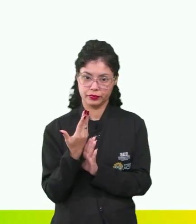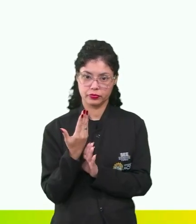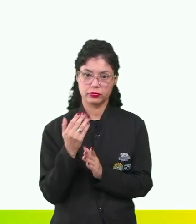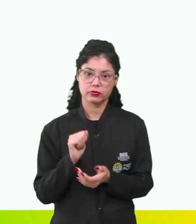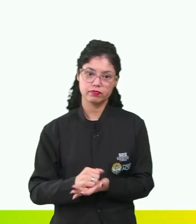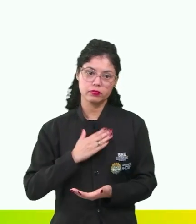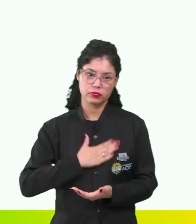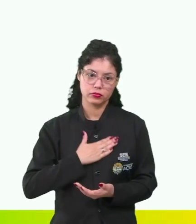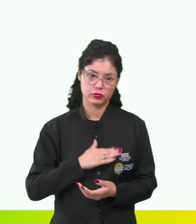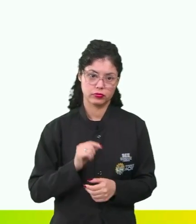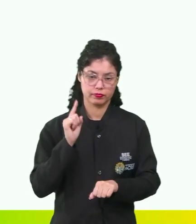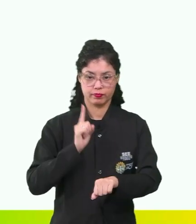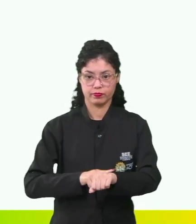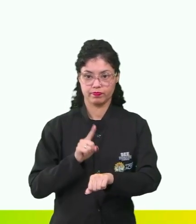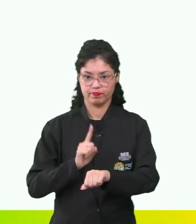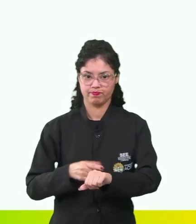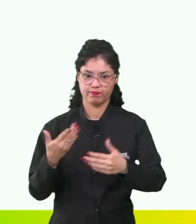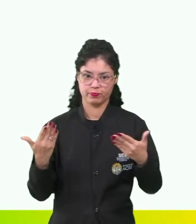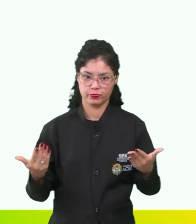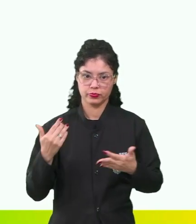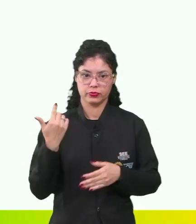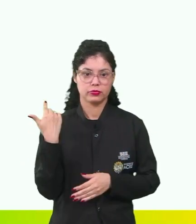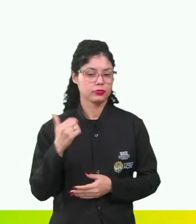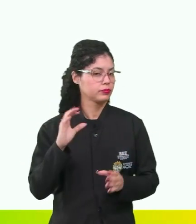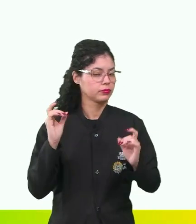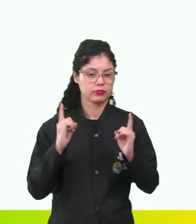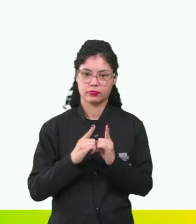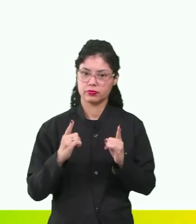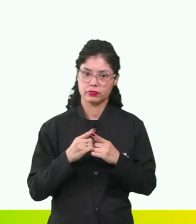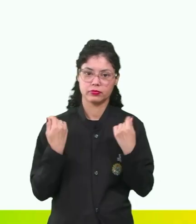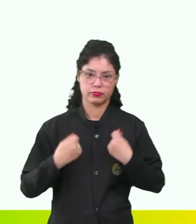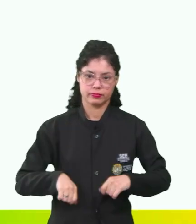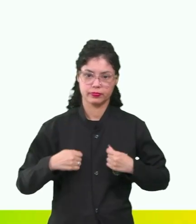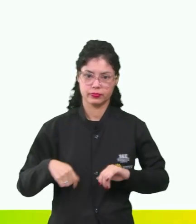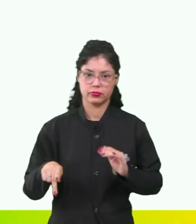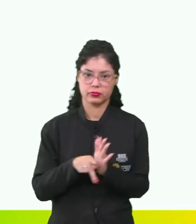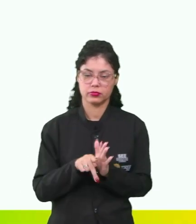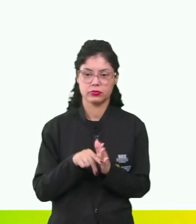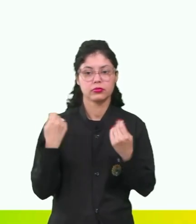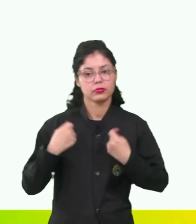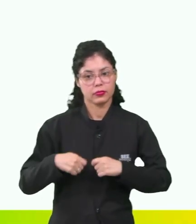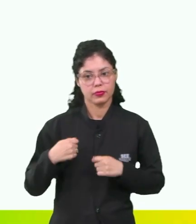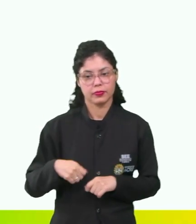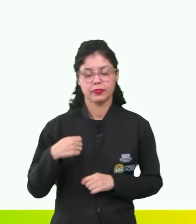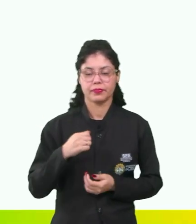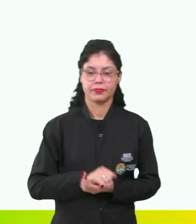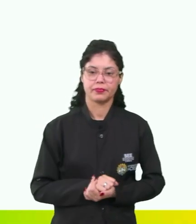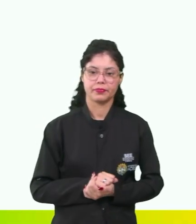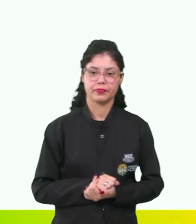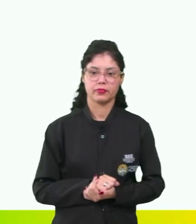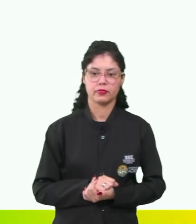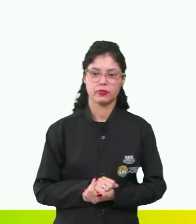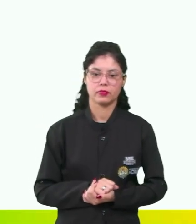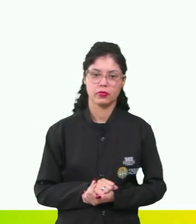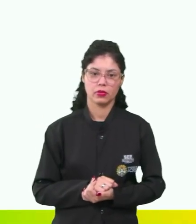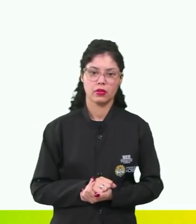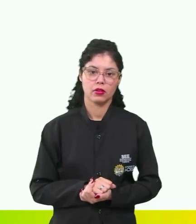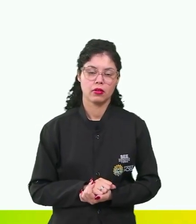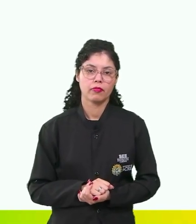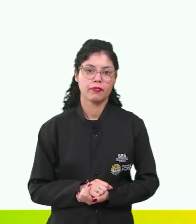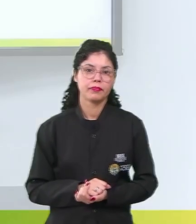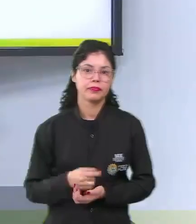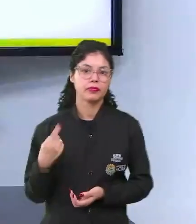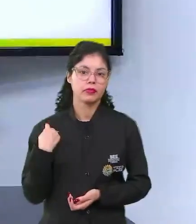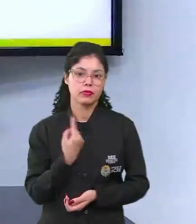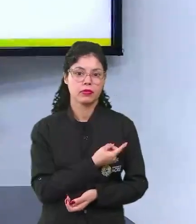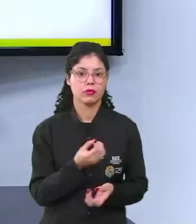as satisfações obtidas são temporárias e não atendem às necessidades genuínas. Ou seja, a